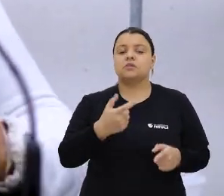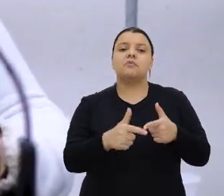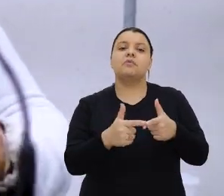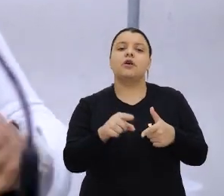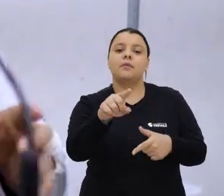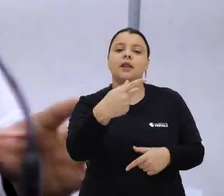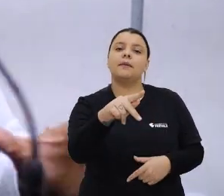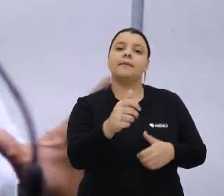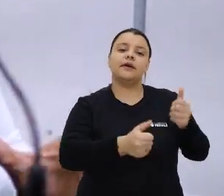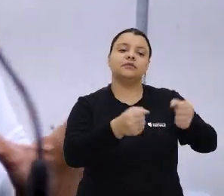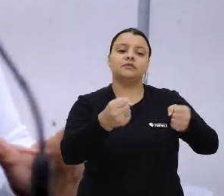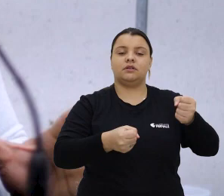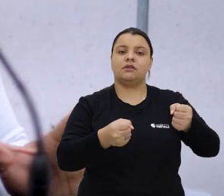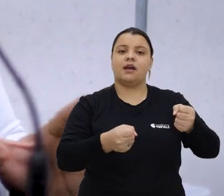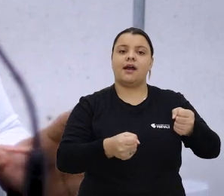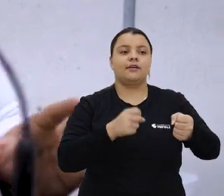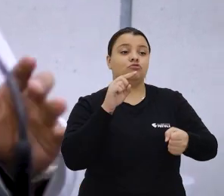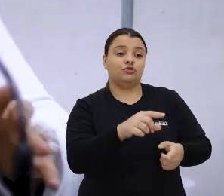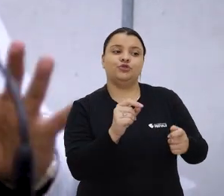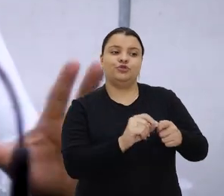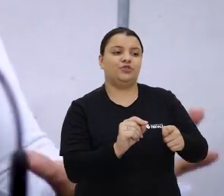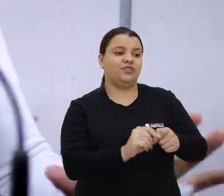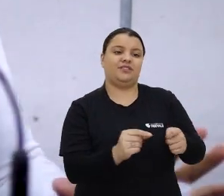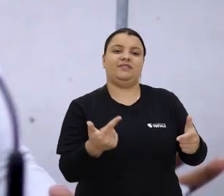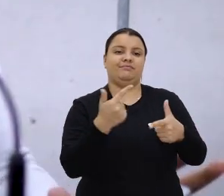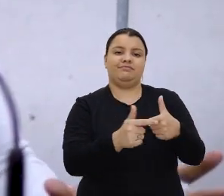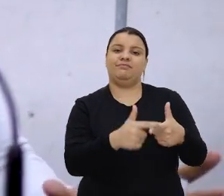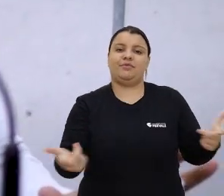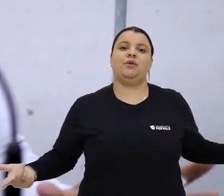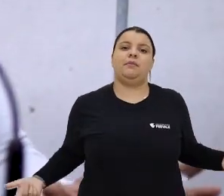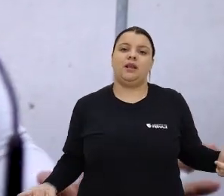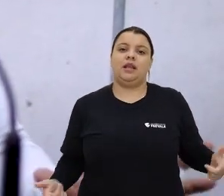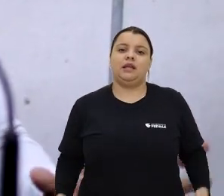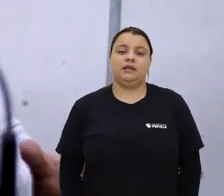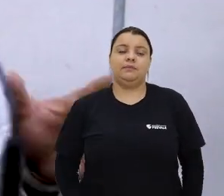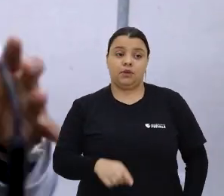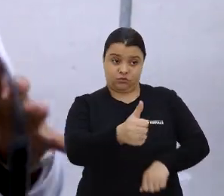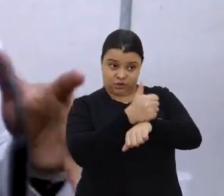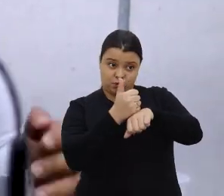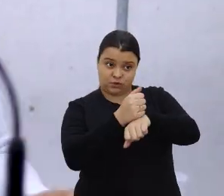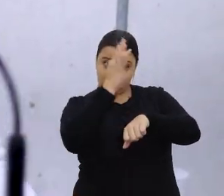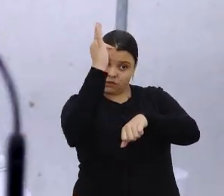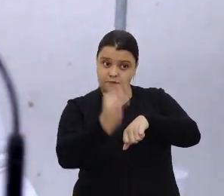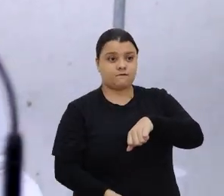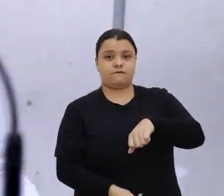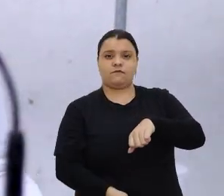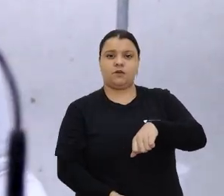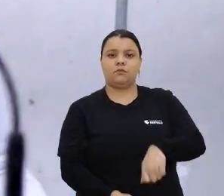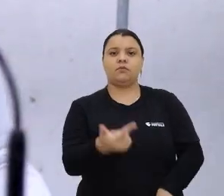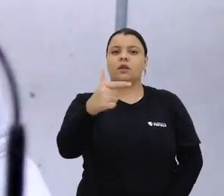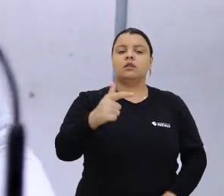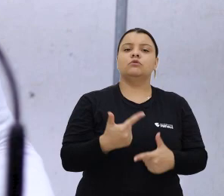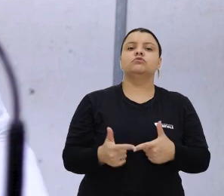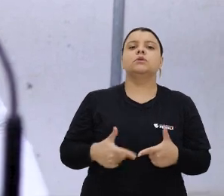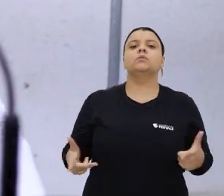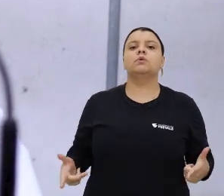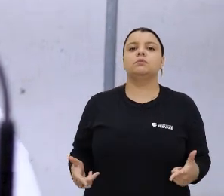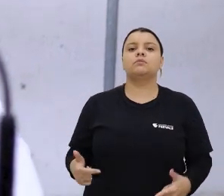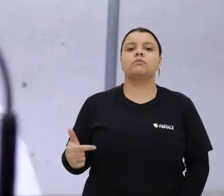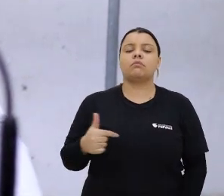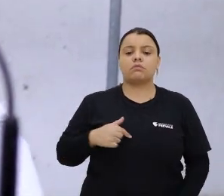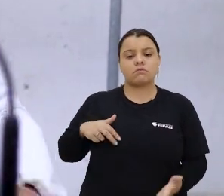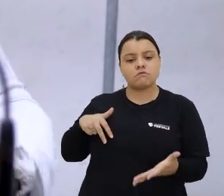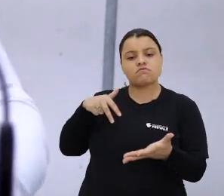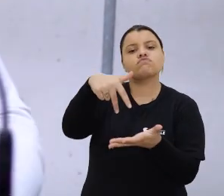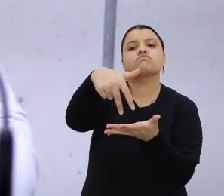tá fazendo uma tempestade num copo d'água. Tu sabe que a tua carreira vai acabar, né? E eu disse, não tem problema. Daqui eu não recuo e